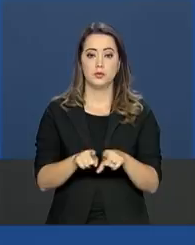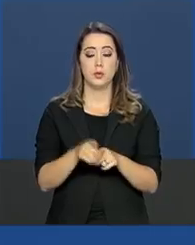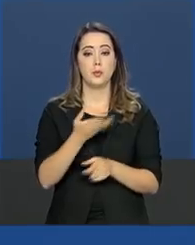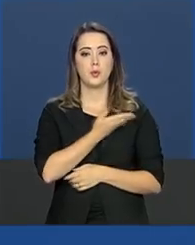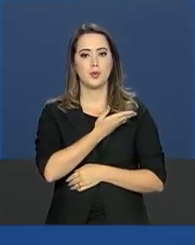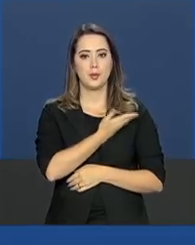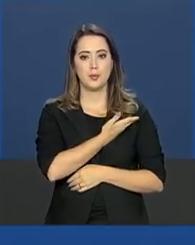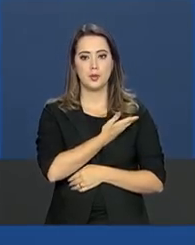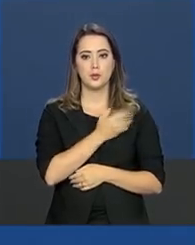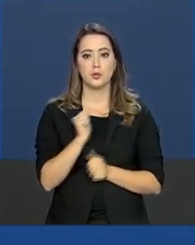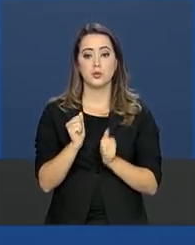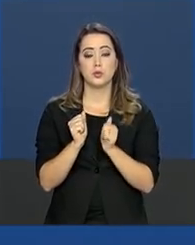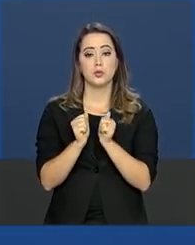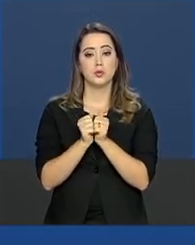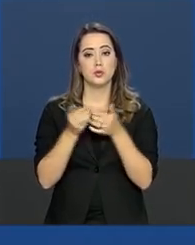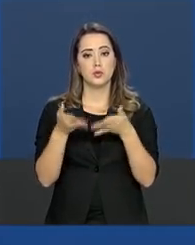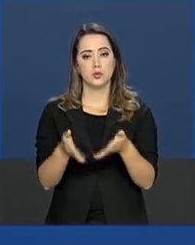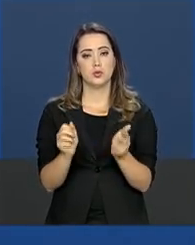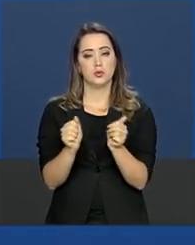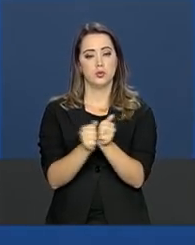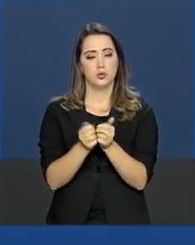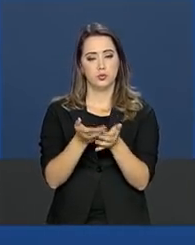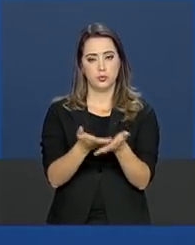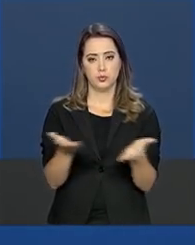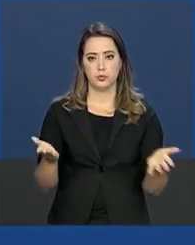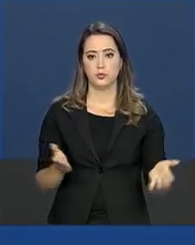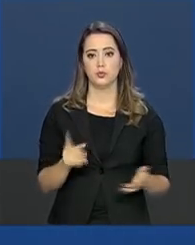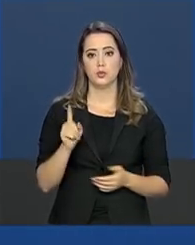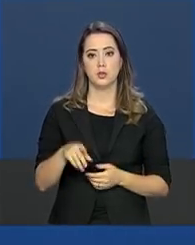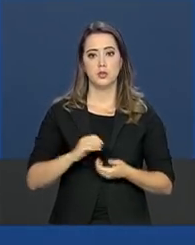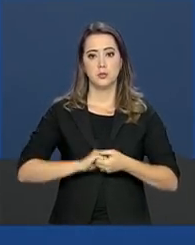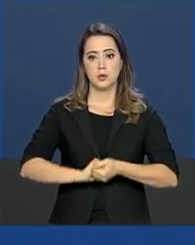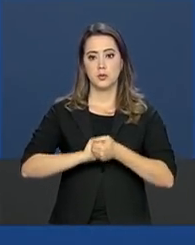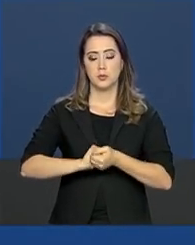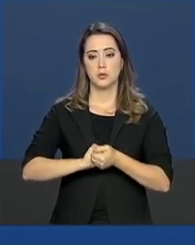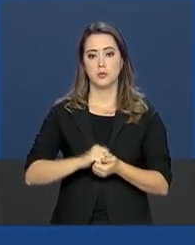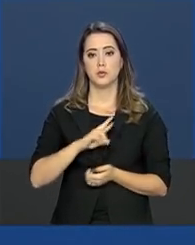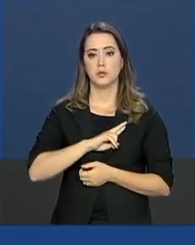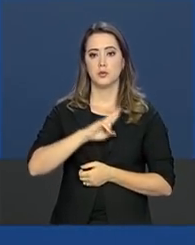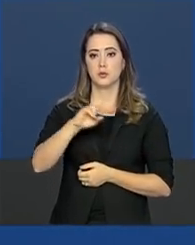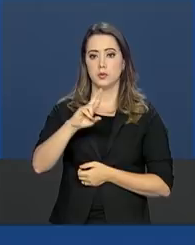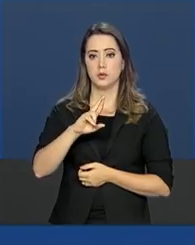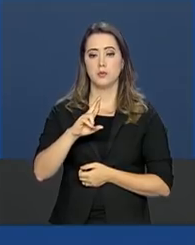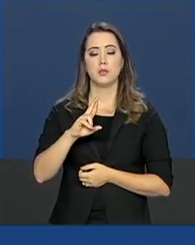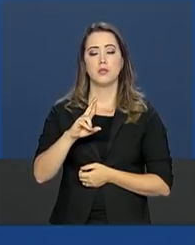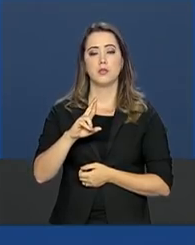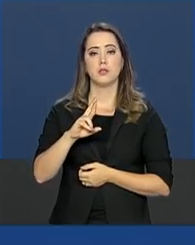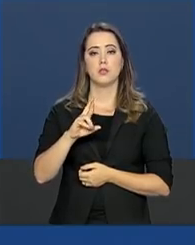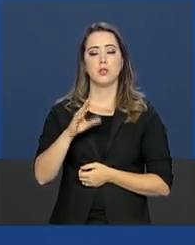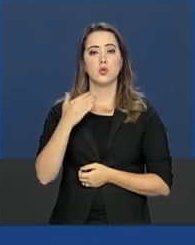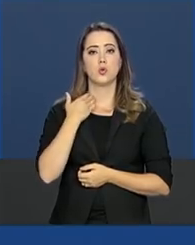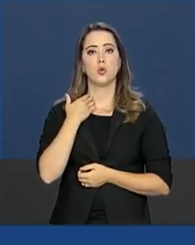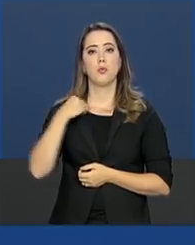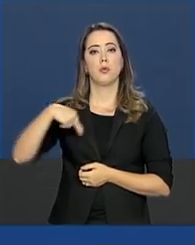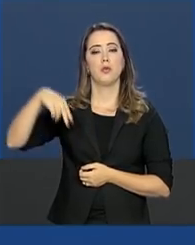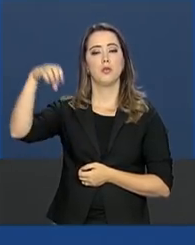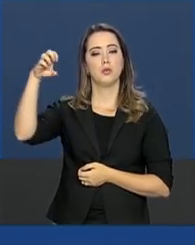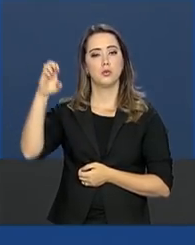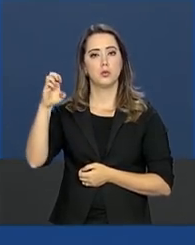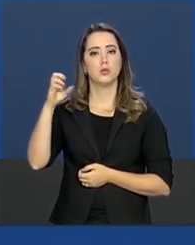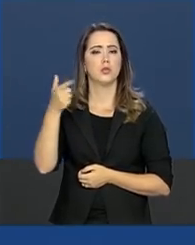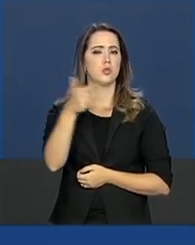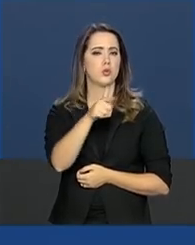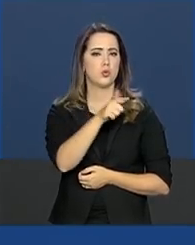amigos e amigas que aqui se acham, cumprimentar o representante, presidente do Banco do Nordeste, os demais